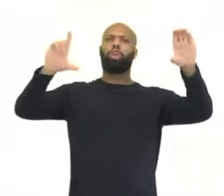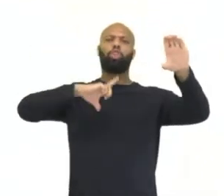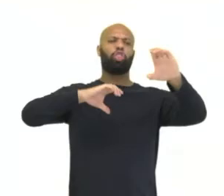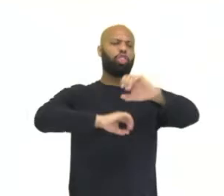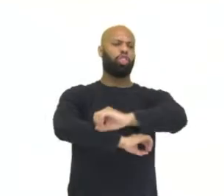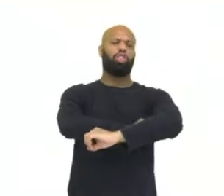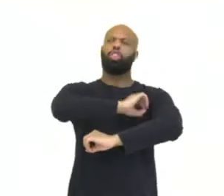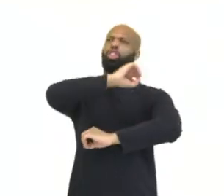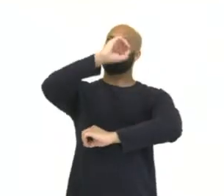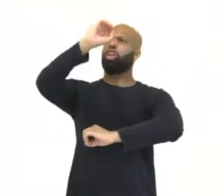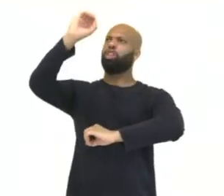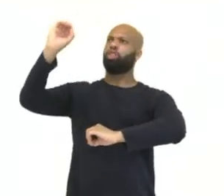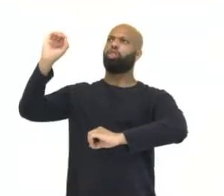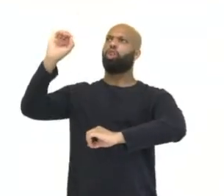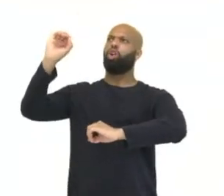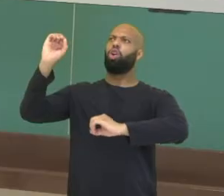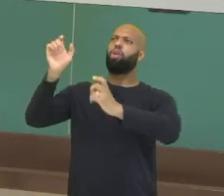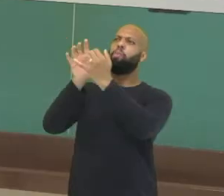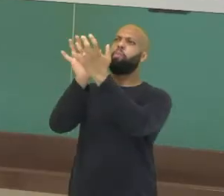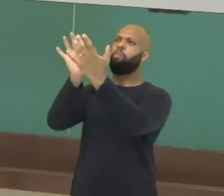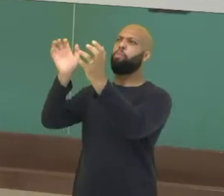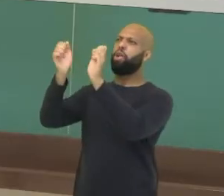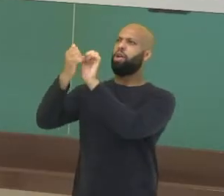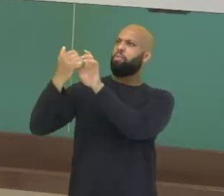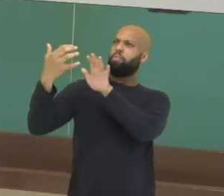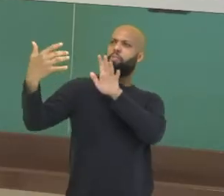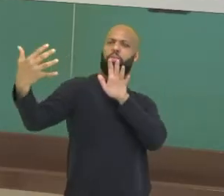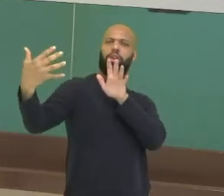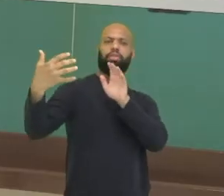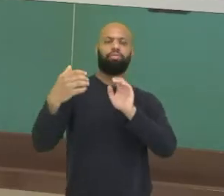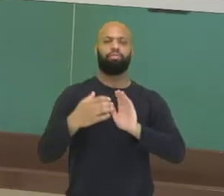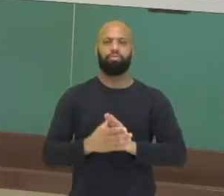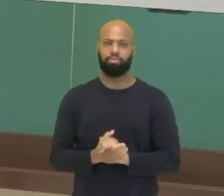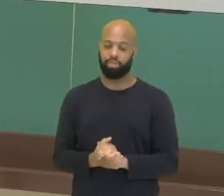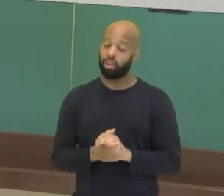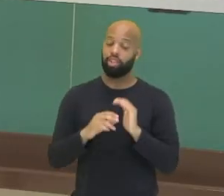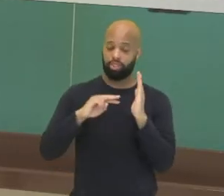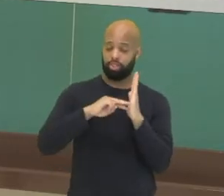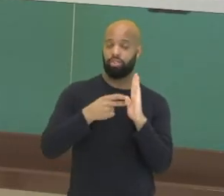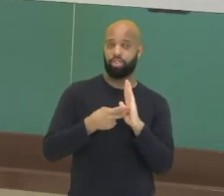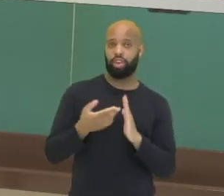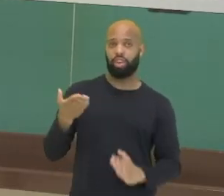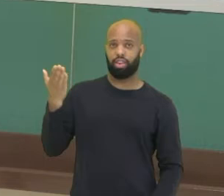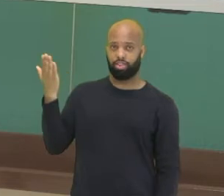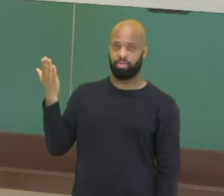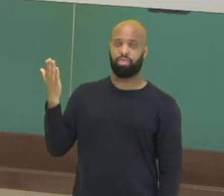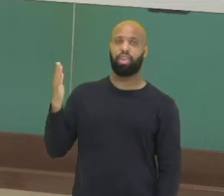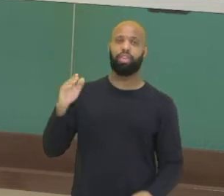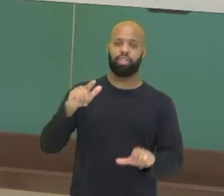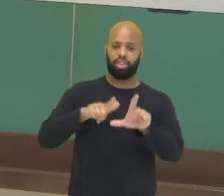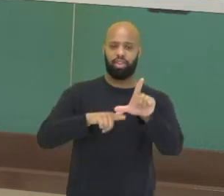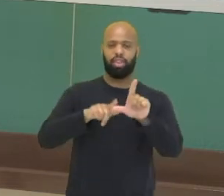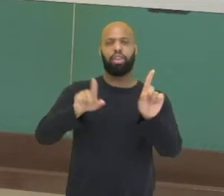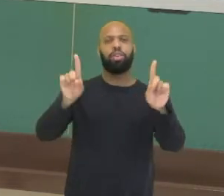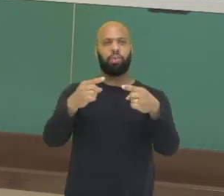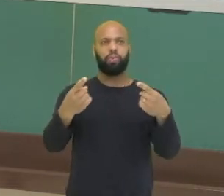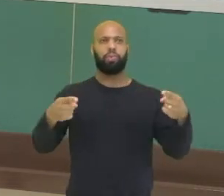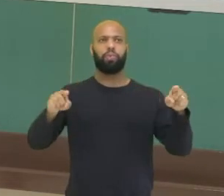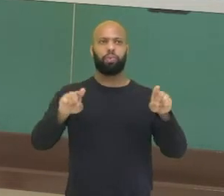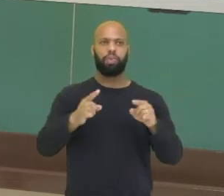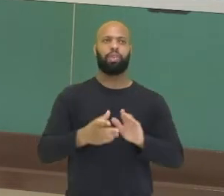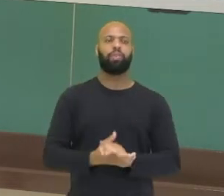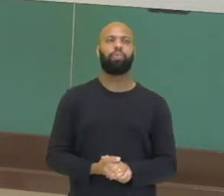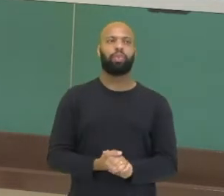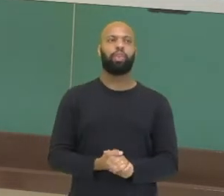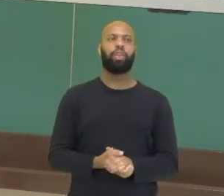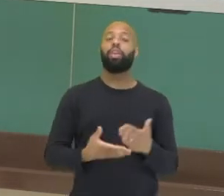liberdade brilhou em raios intensos. Então aí o significado dessa primeira parte do hino brasileiro. E